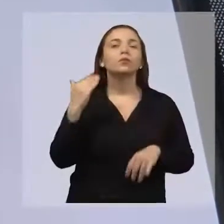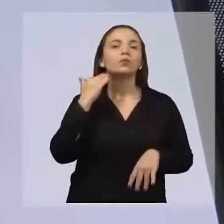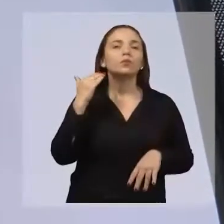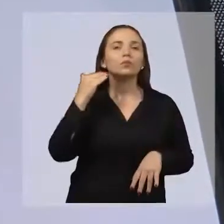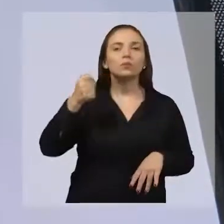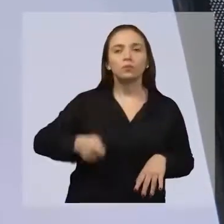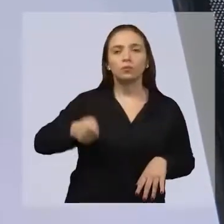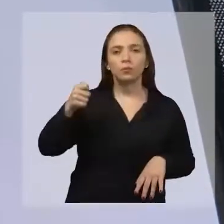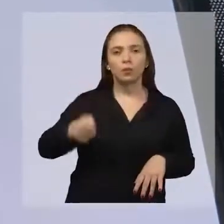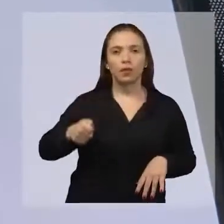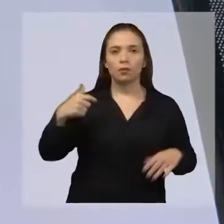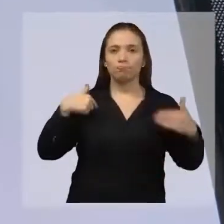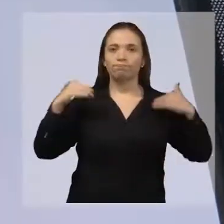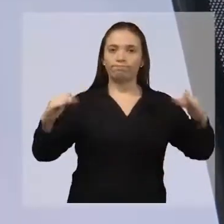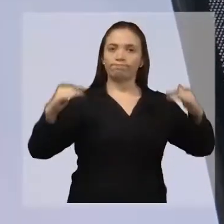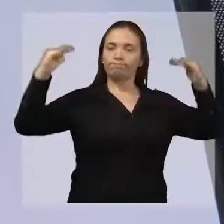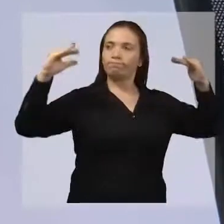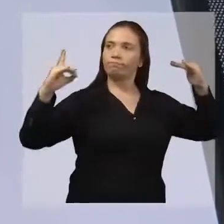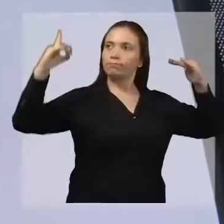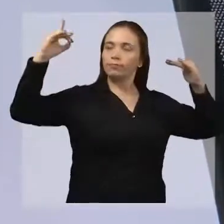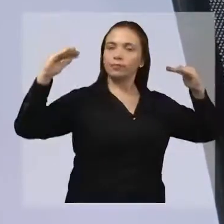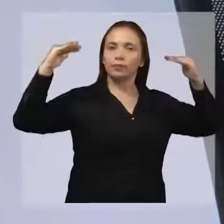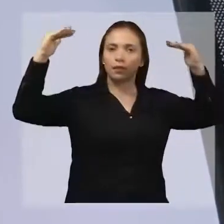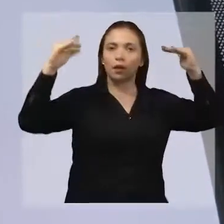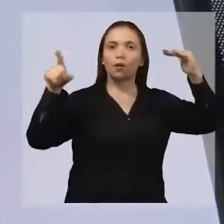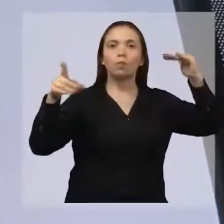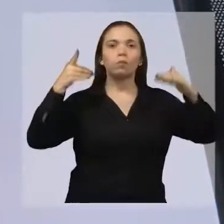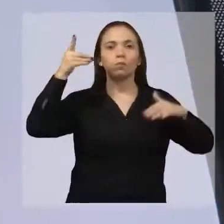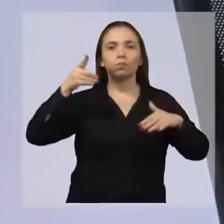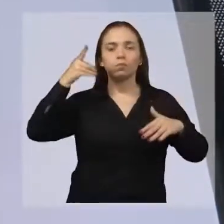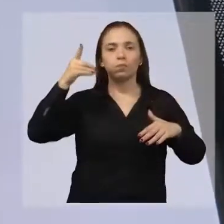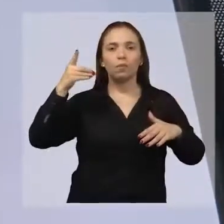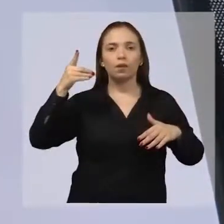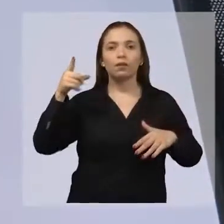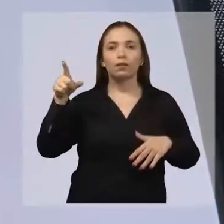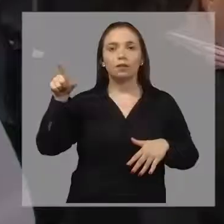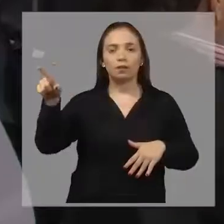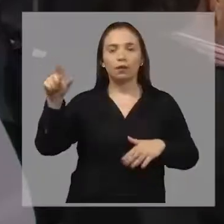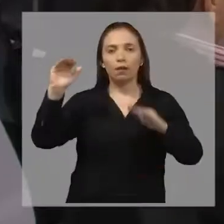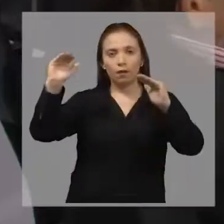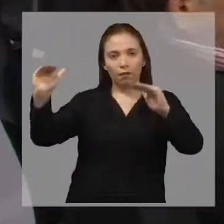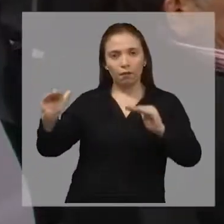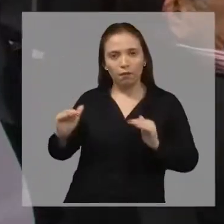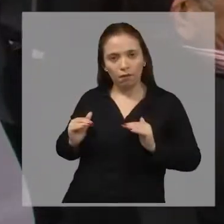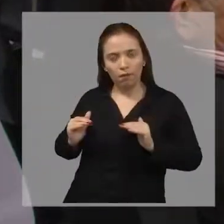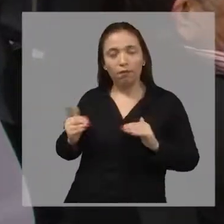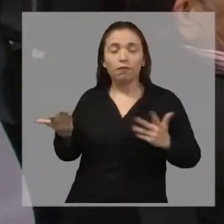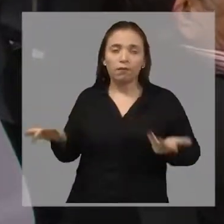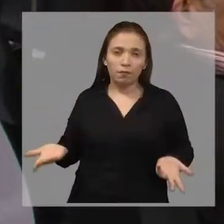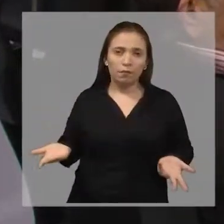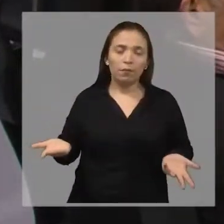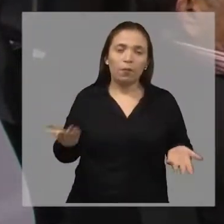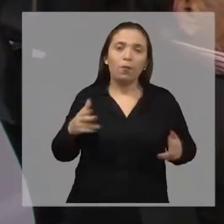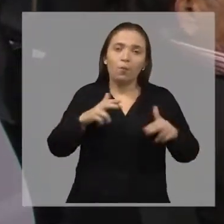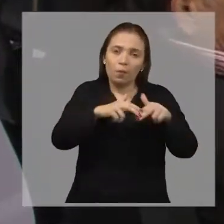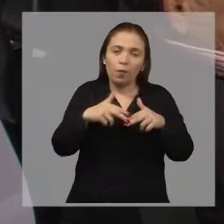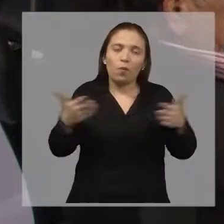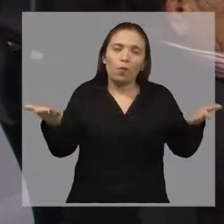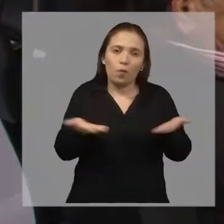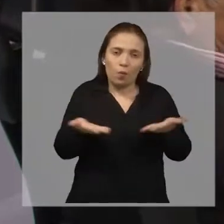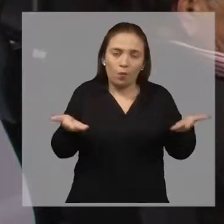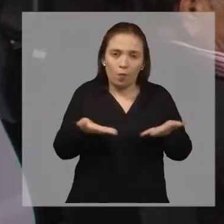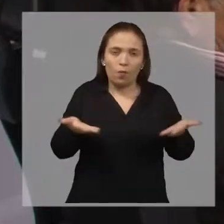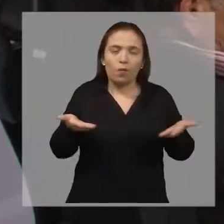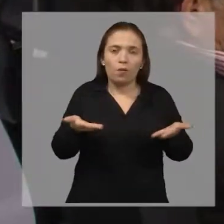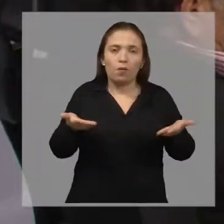Deus e o desembargador tinha certeza. Então é isso que acontece hoje. Há muita gente pensando que é